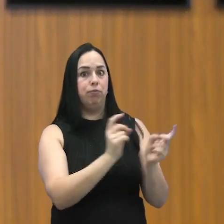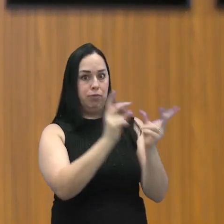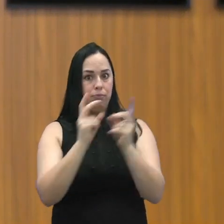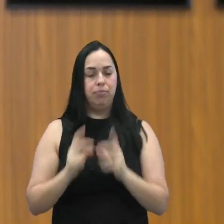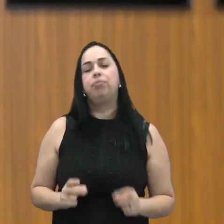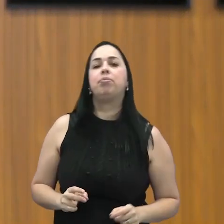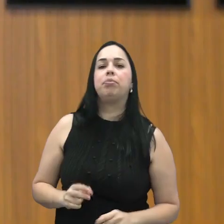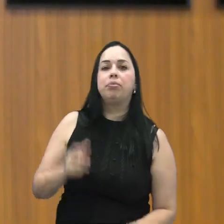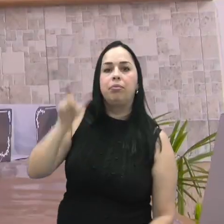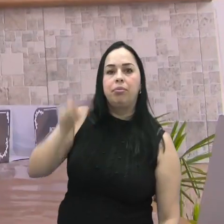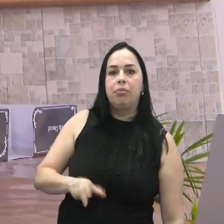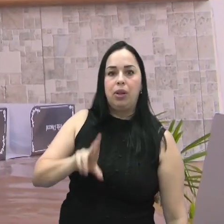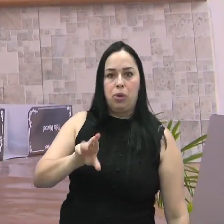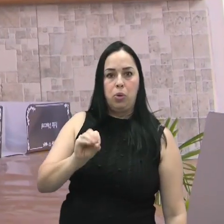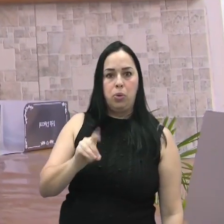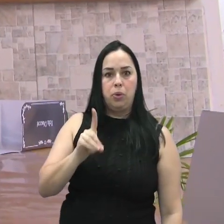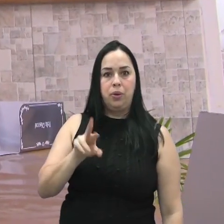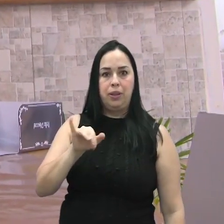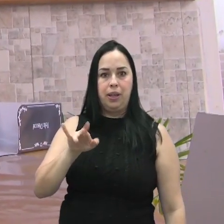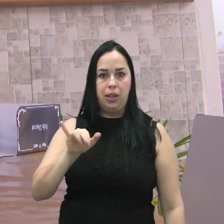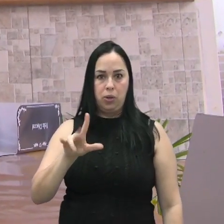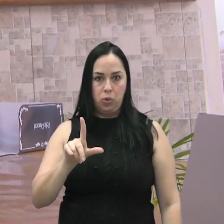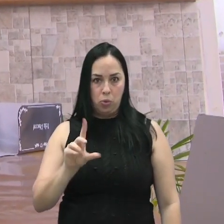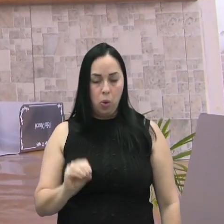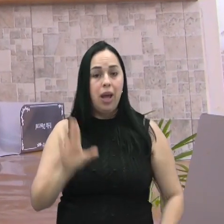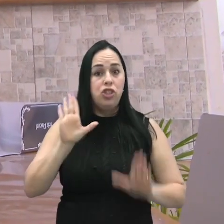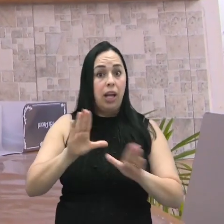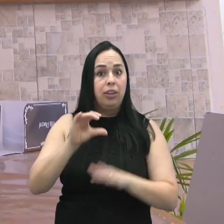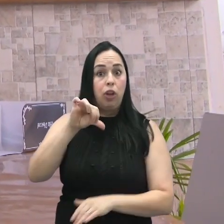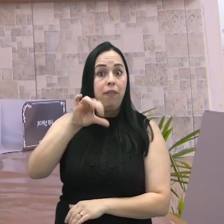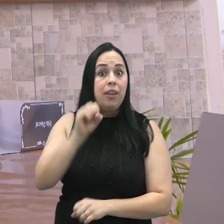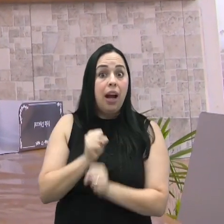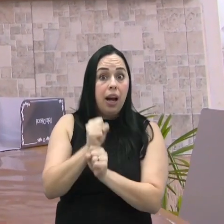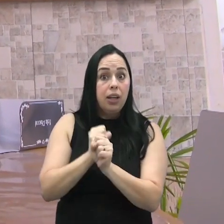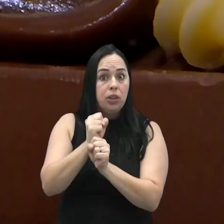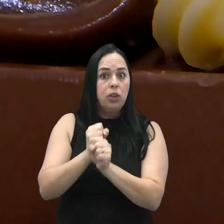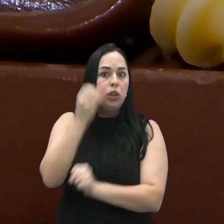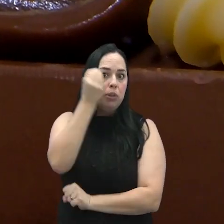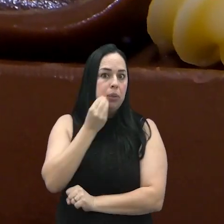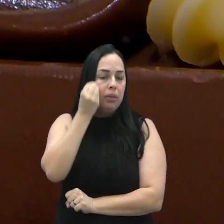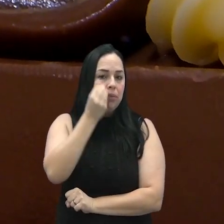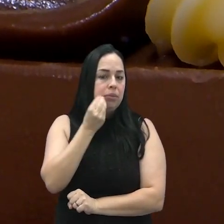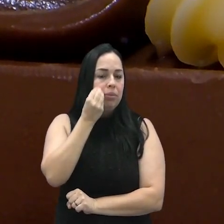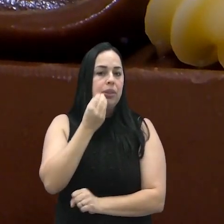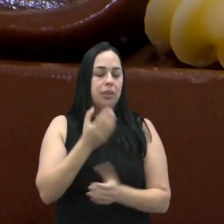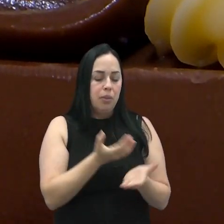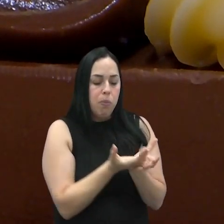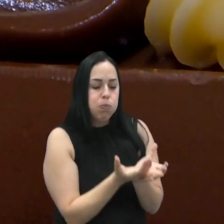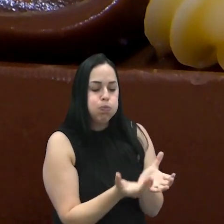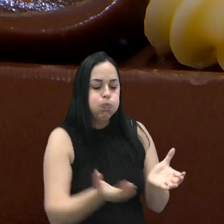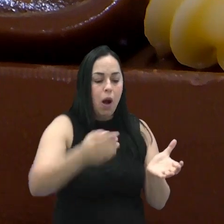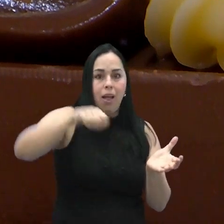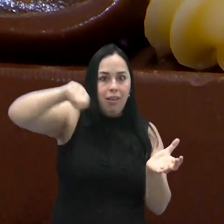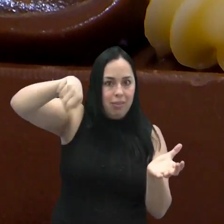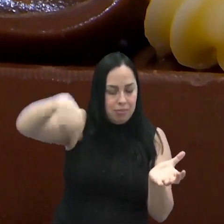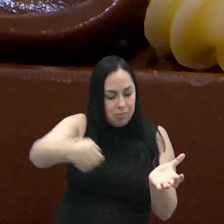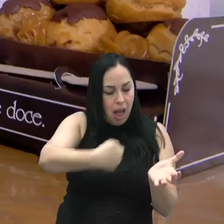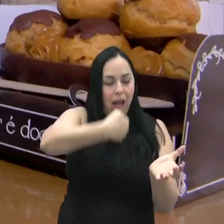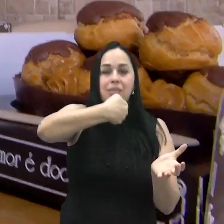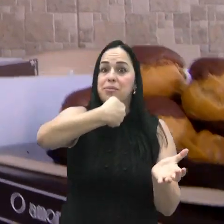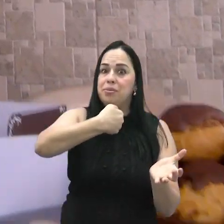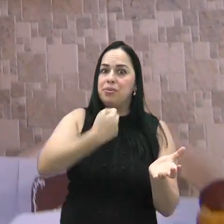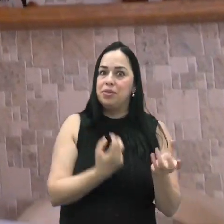de crescimento para essa busca. Rodrigo é confeiteiro há 9 anos e nesta Páscoa aposta nos ovos trufados e de